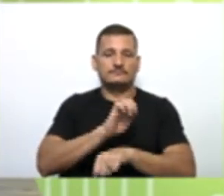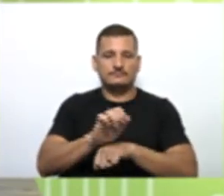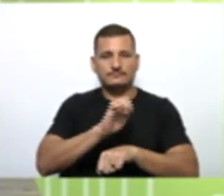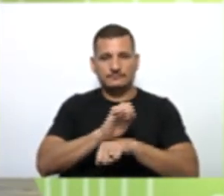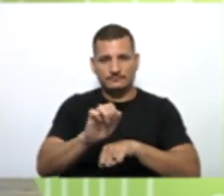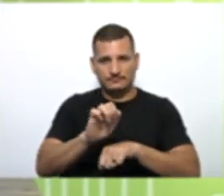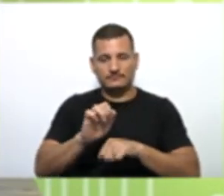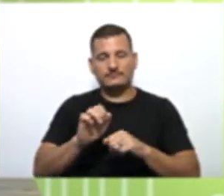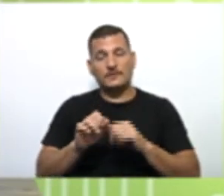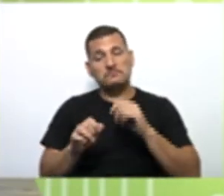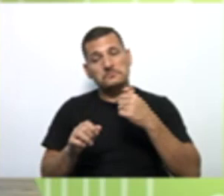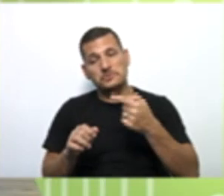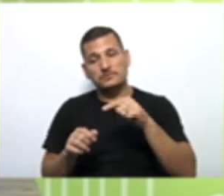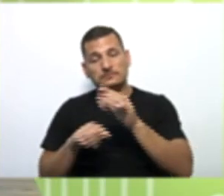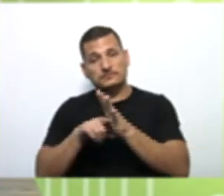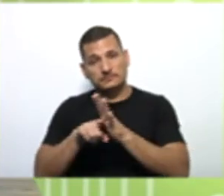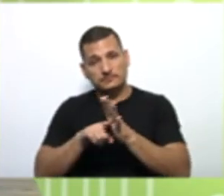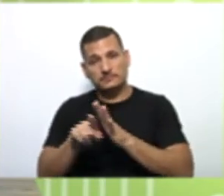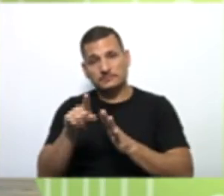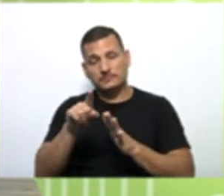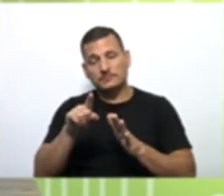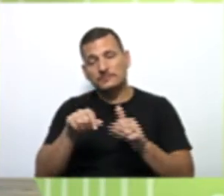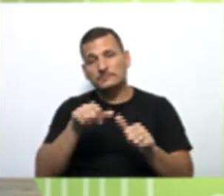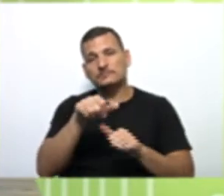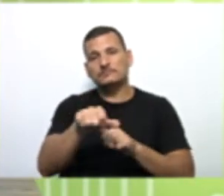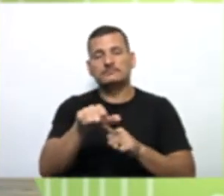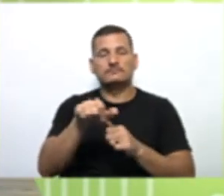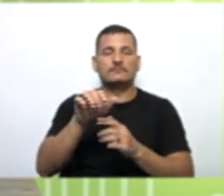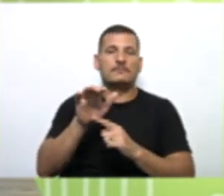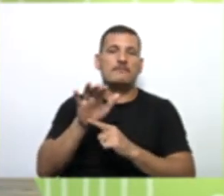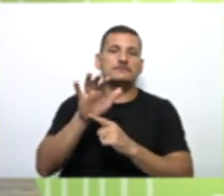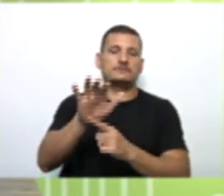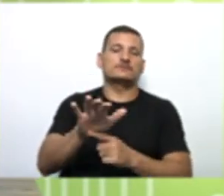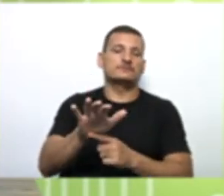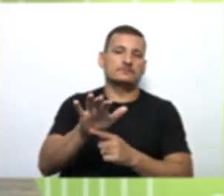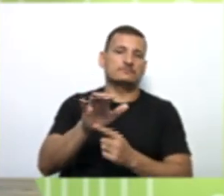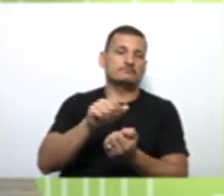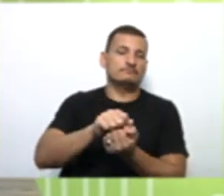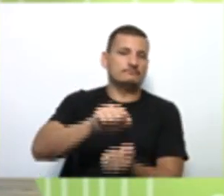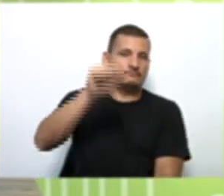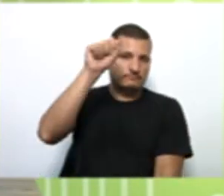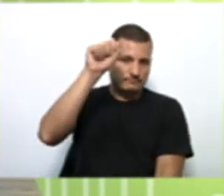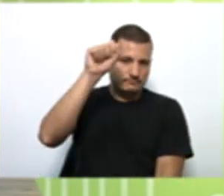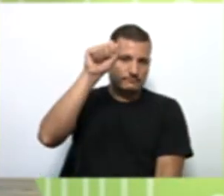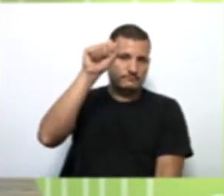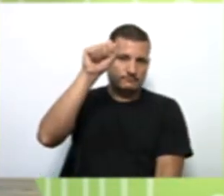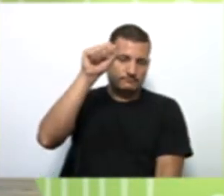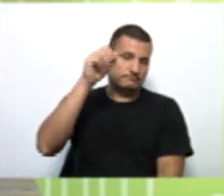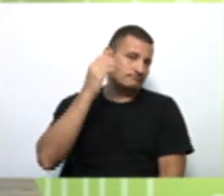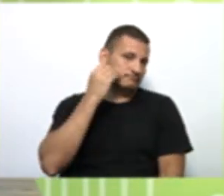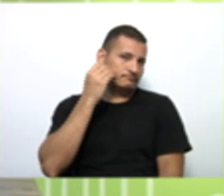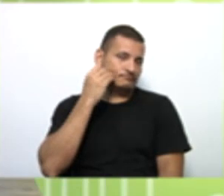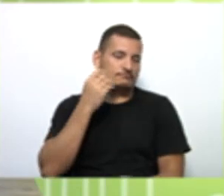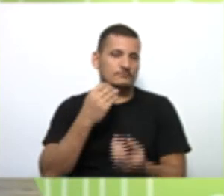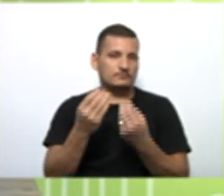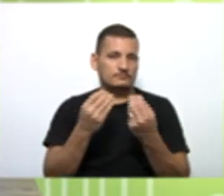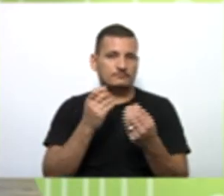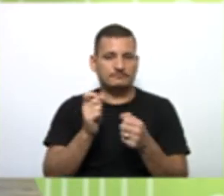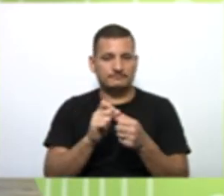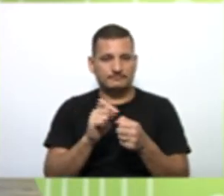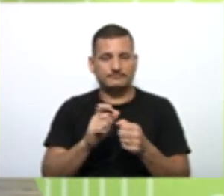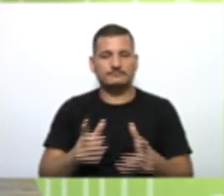diante dessa pesquisa, vocês vão transformá-la em uma apresentação em forma de banner, que a gente também vai ver como é que faz. Então,